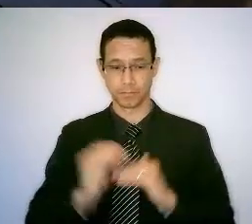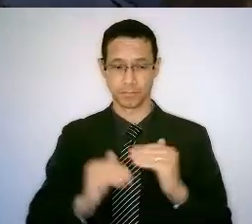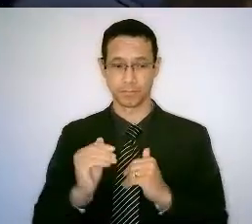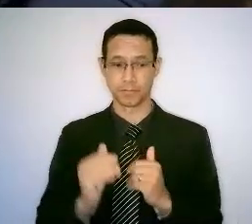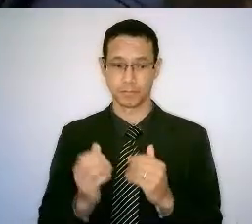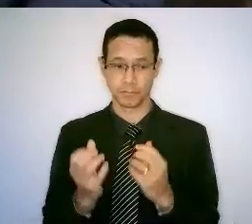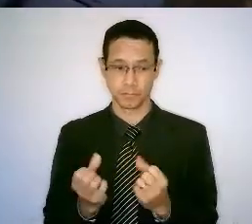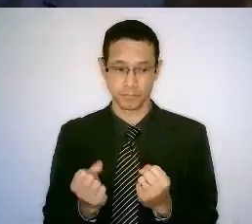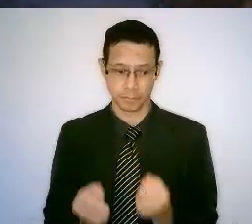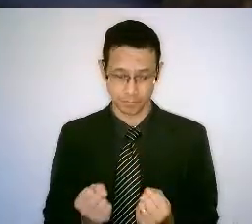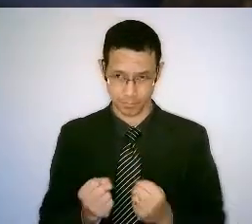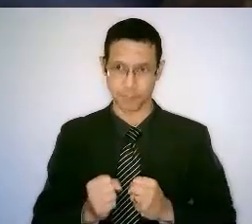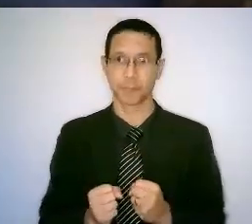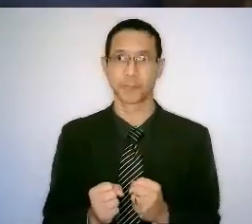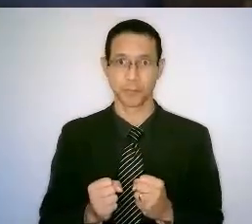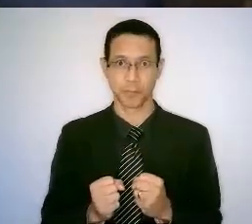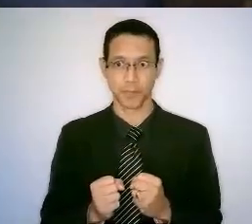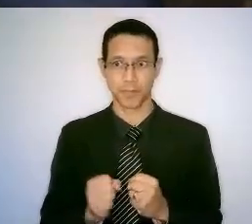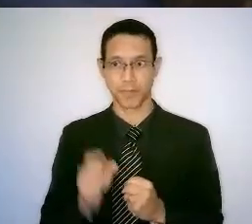adotada em determinado estado